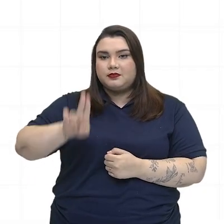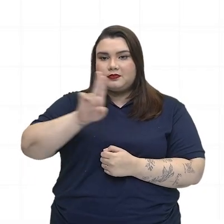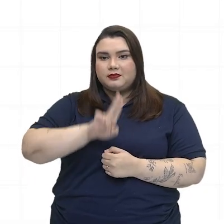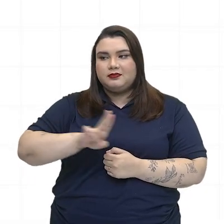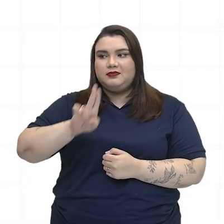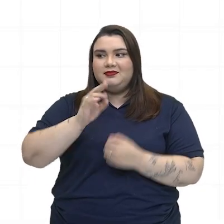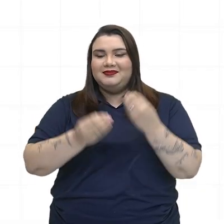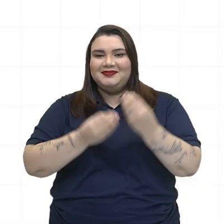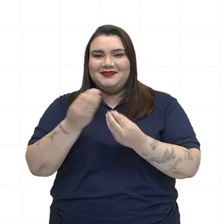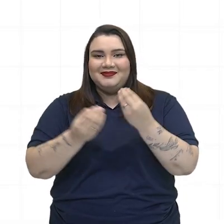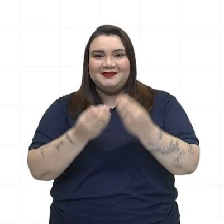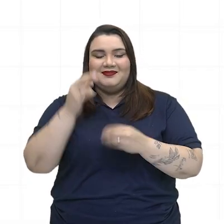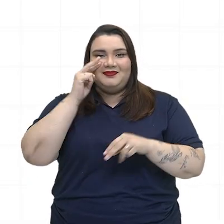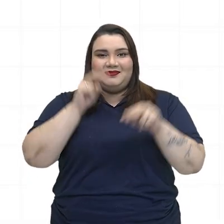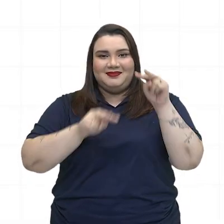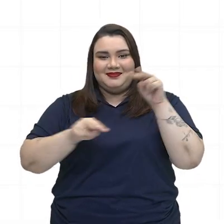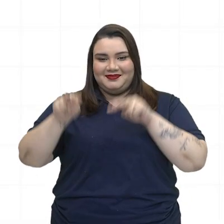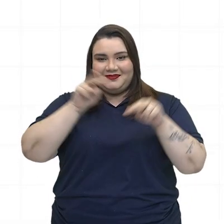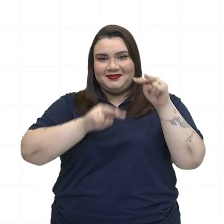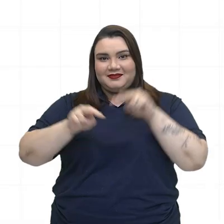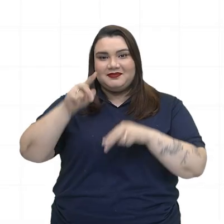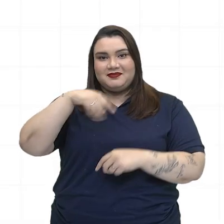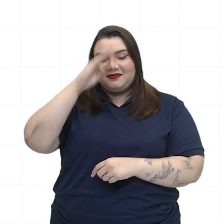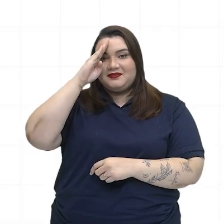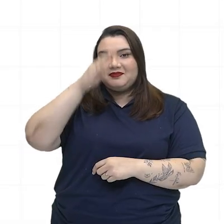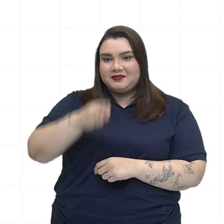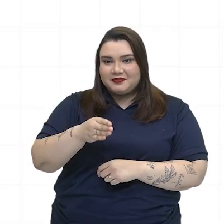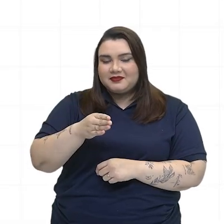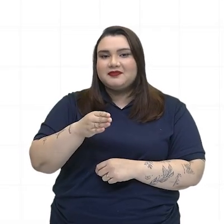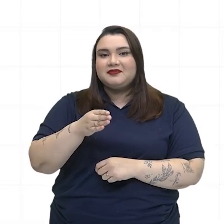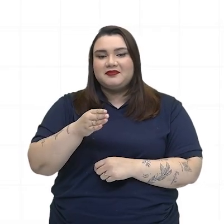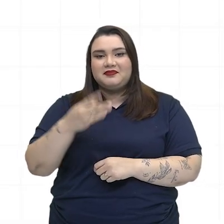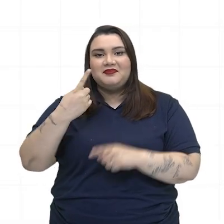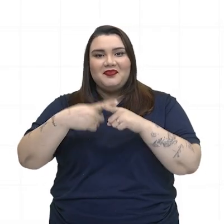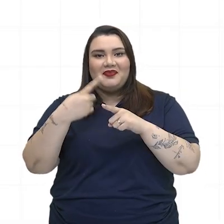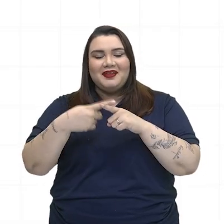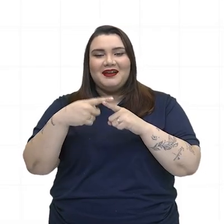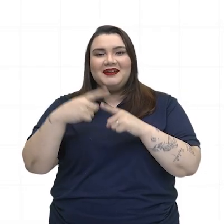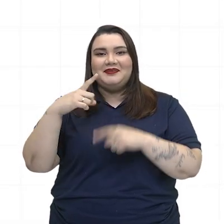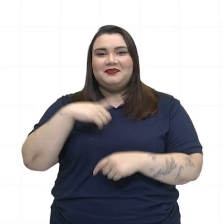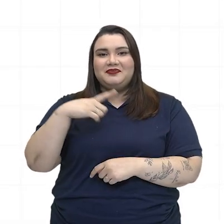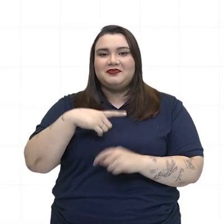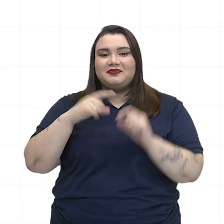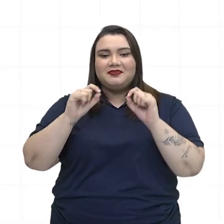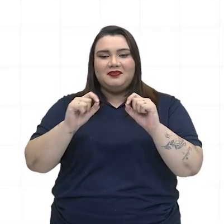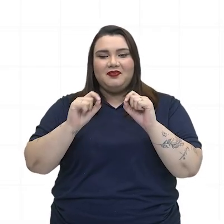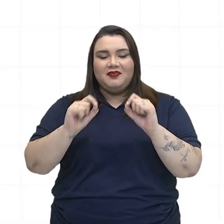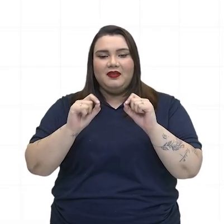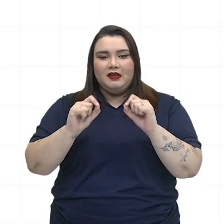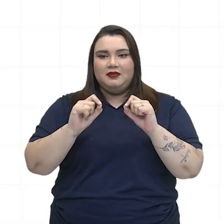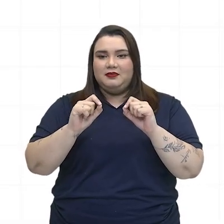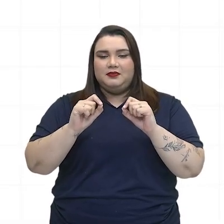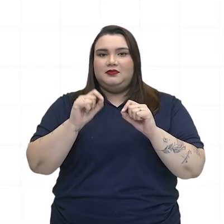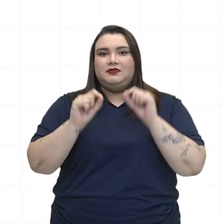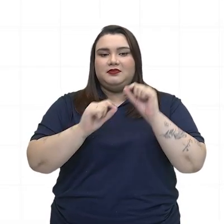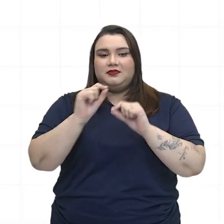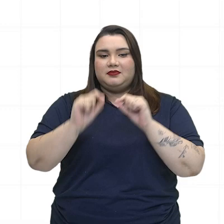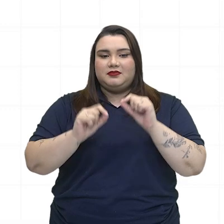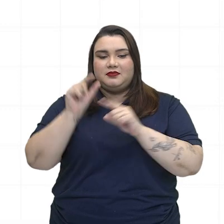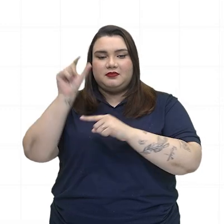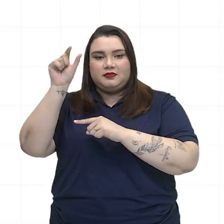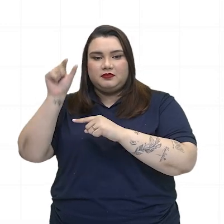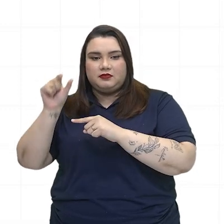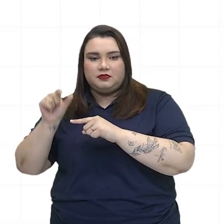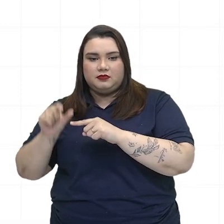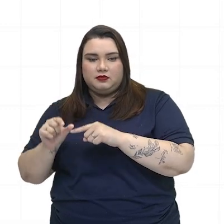daqui porque a visualização ela é mais direta. Por quê? Nós temos aqui, ó, os eixos. Geralmente, né, a gente tem aqui,